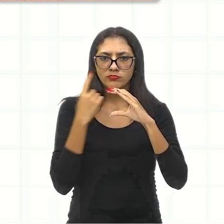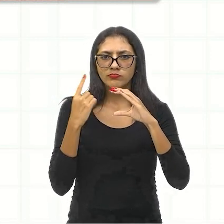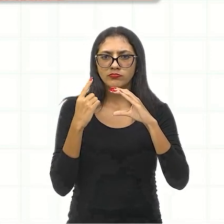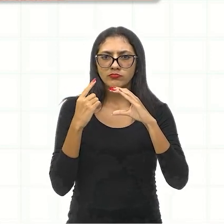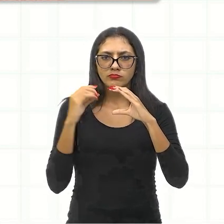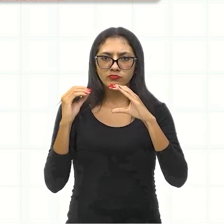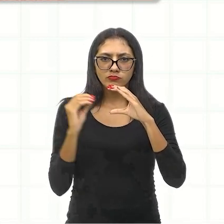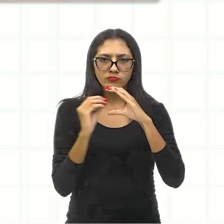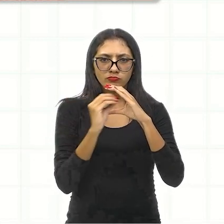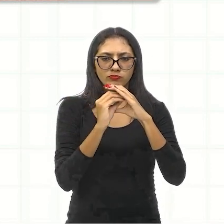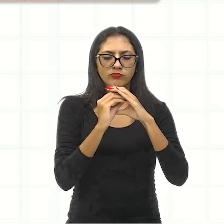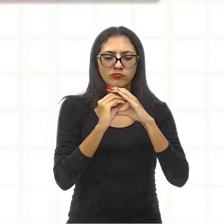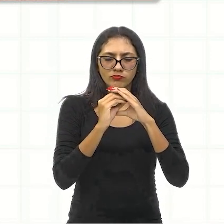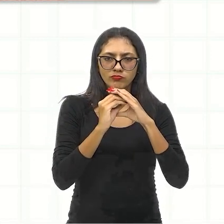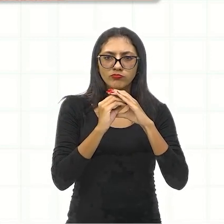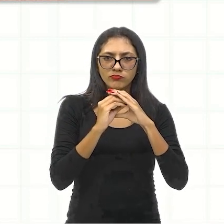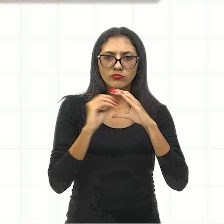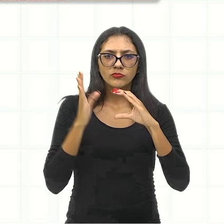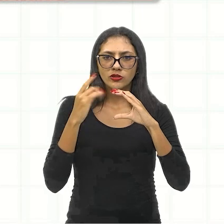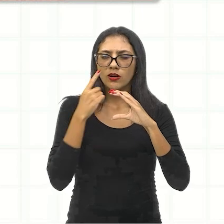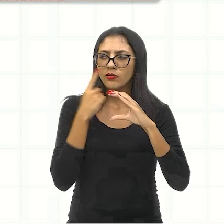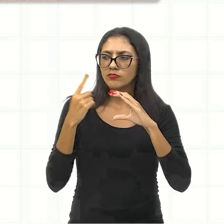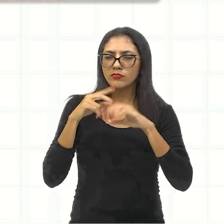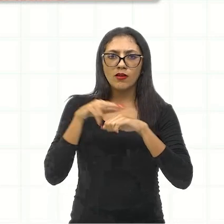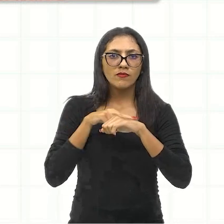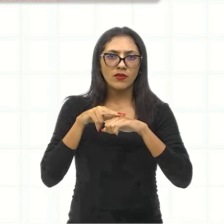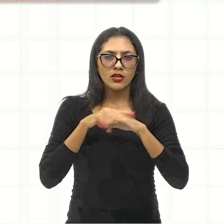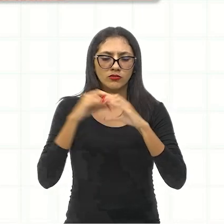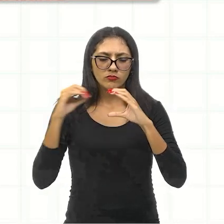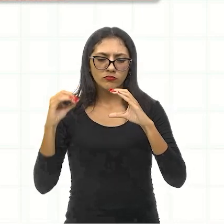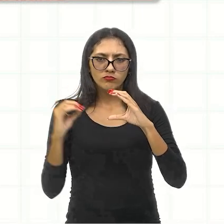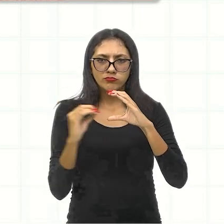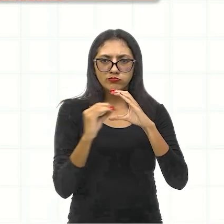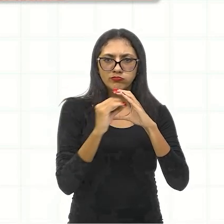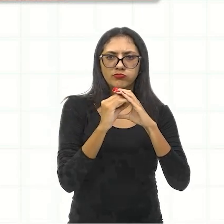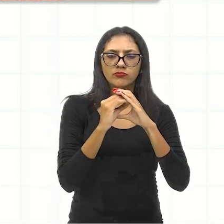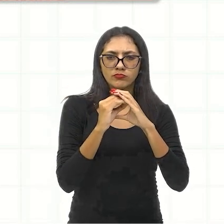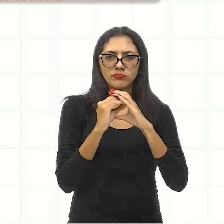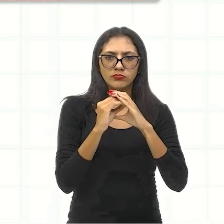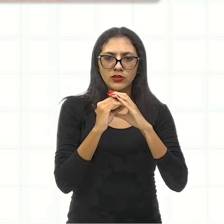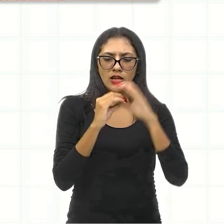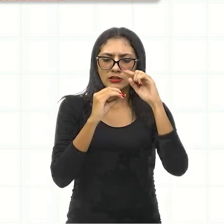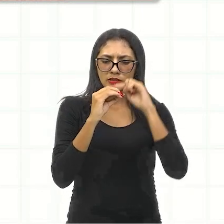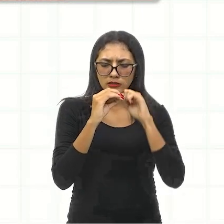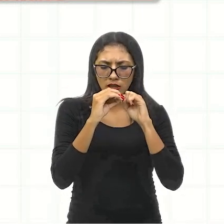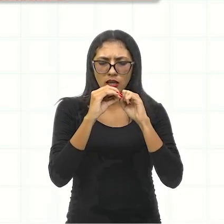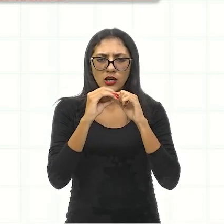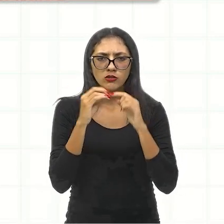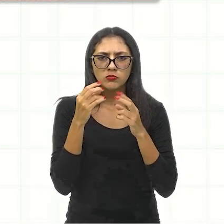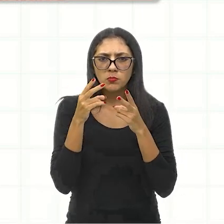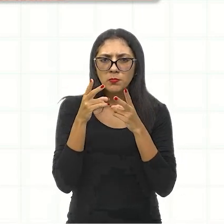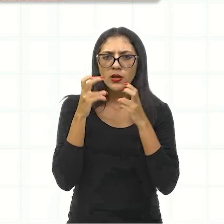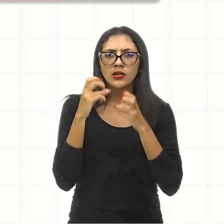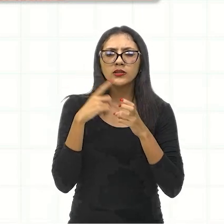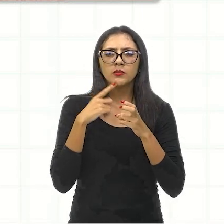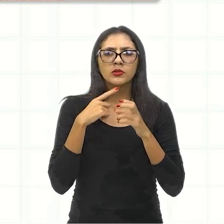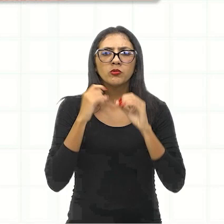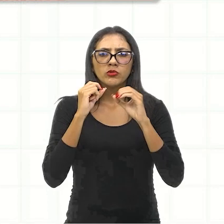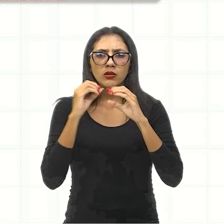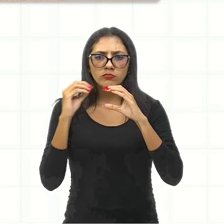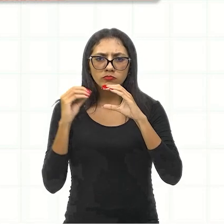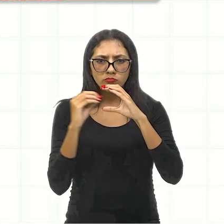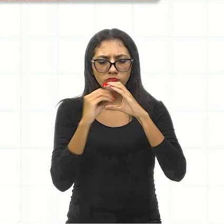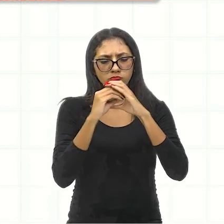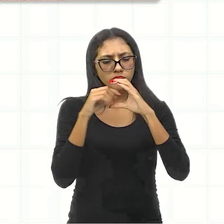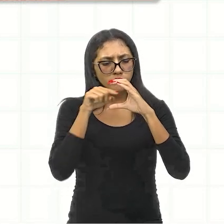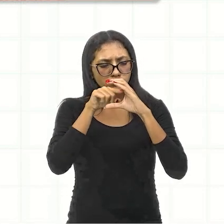que nós temos o ovo fecundado, certo? E aqui dentro dessa estrutura, você visualiza aqui, ó, nessa